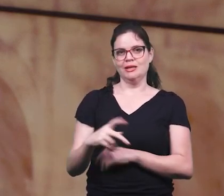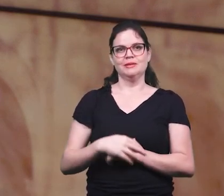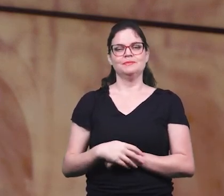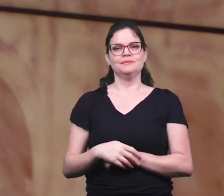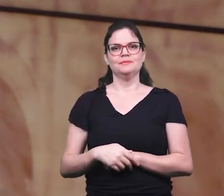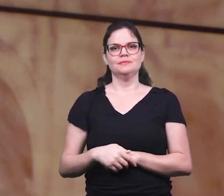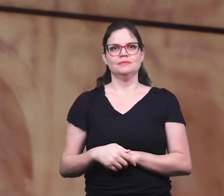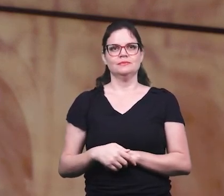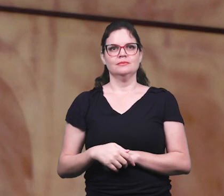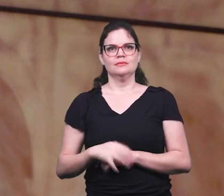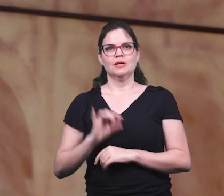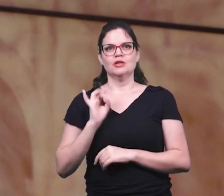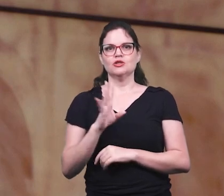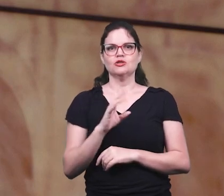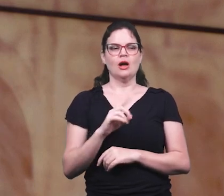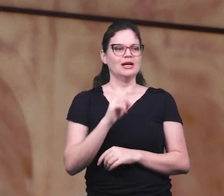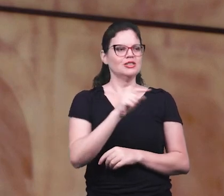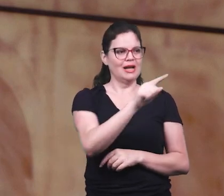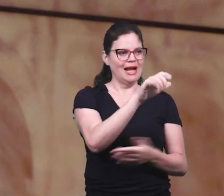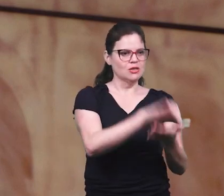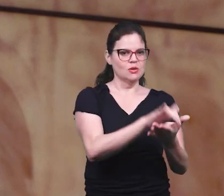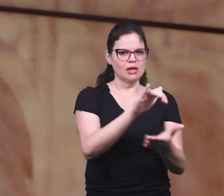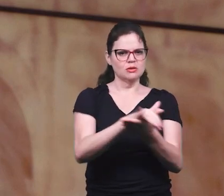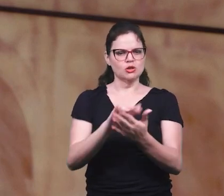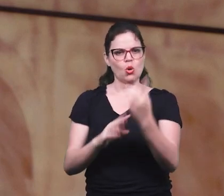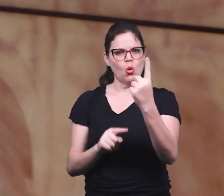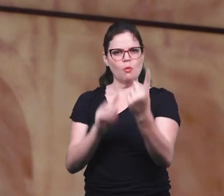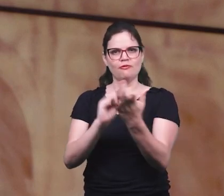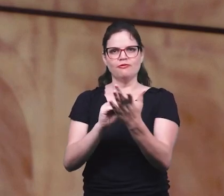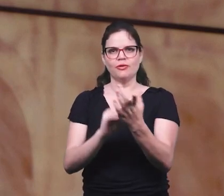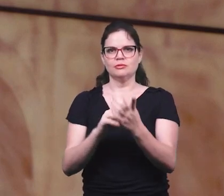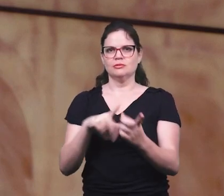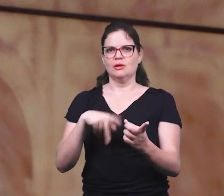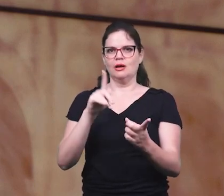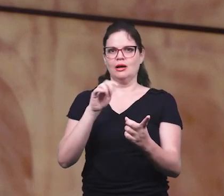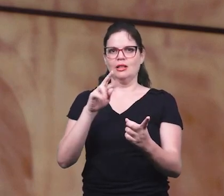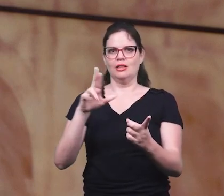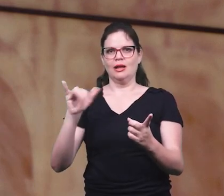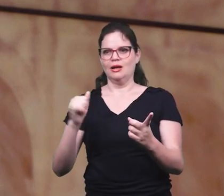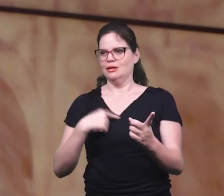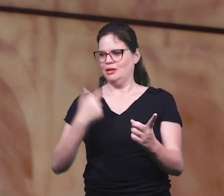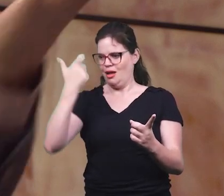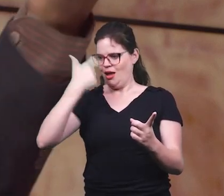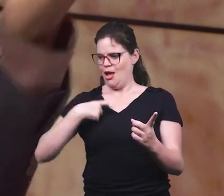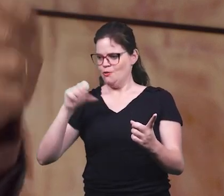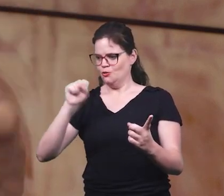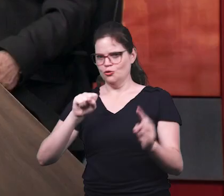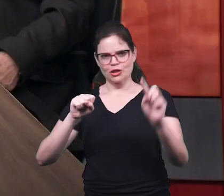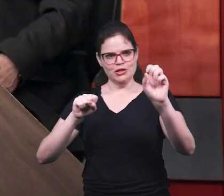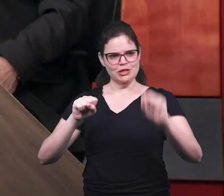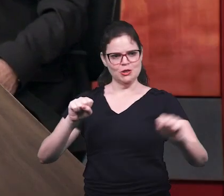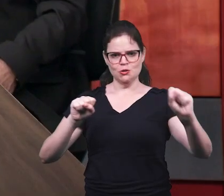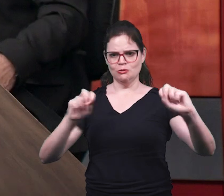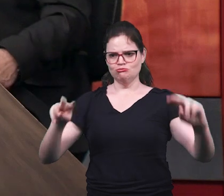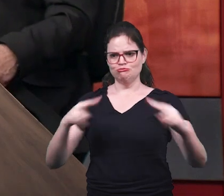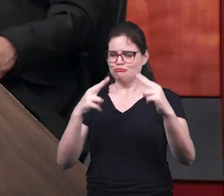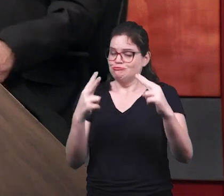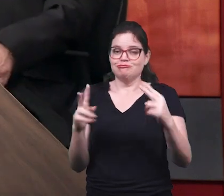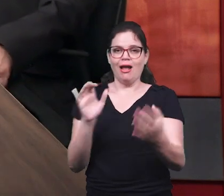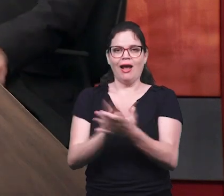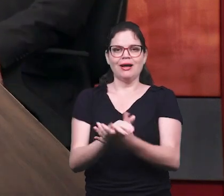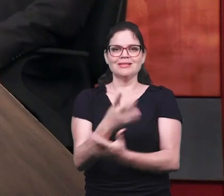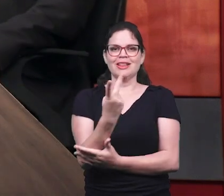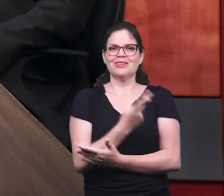arrumado casamento para todo mundo, só sobrou Catarina. Aí eu acho que ele olhou para o outro e falou, só tá nós dois. Aí acabou que ele casou com Catarina,